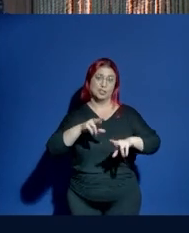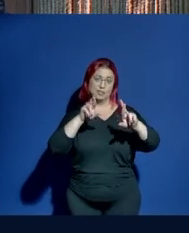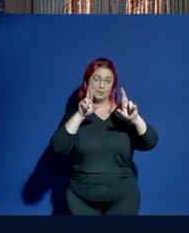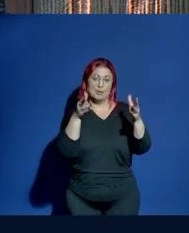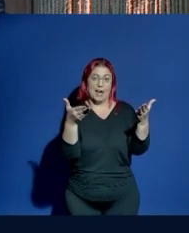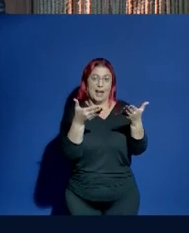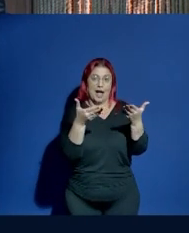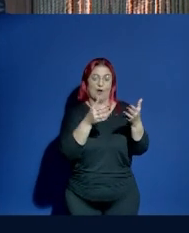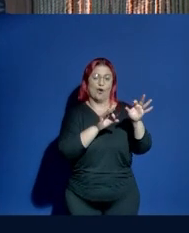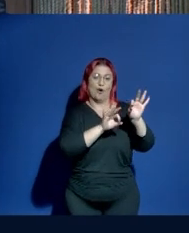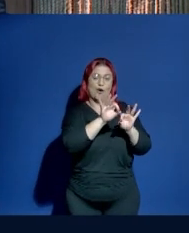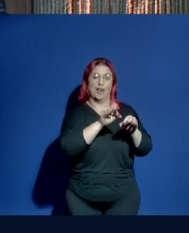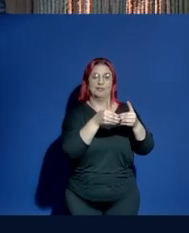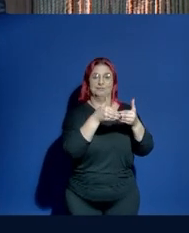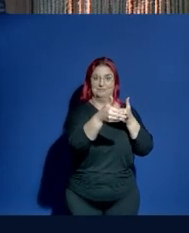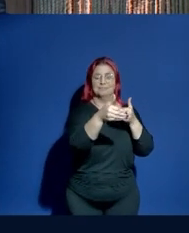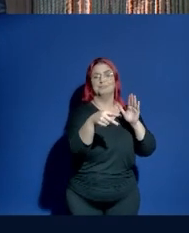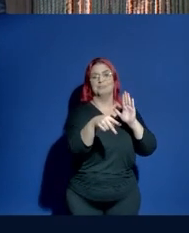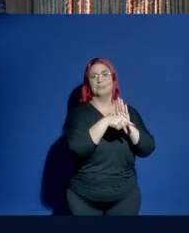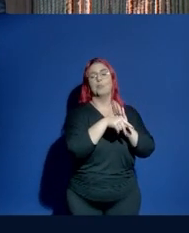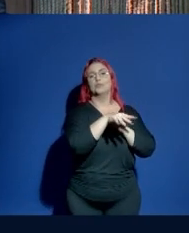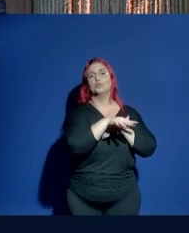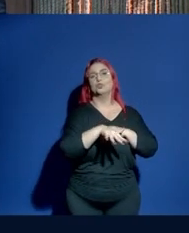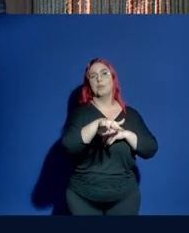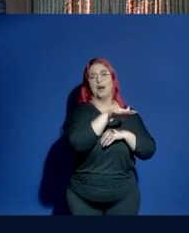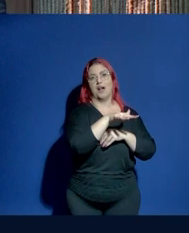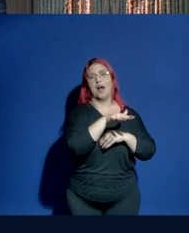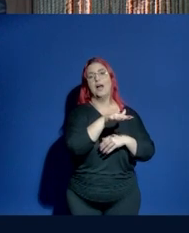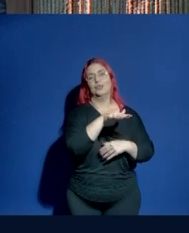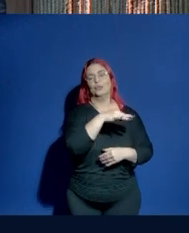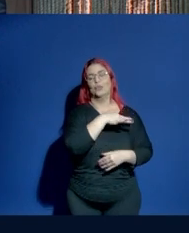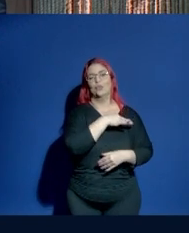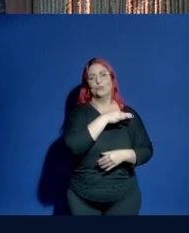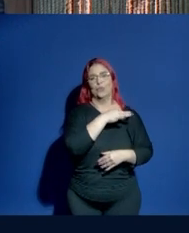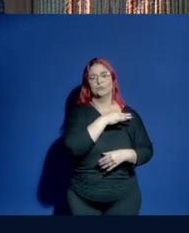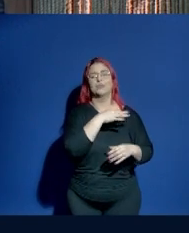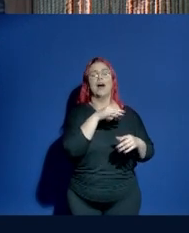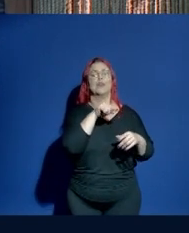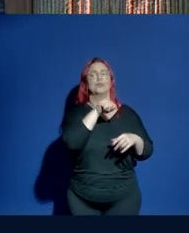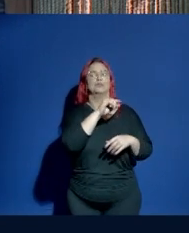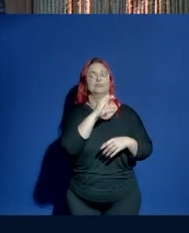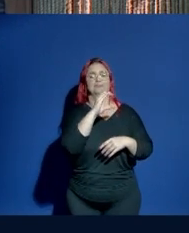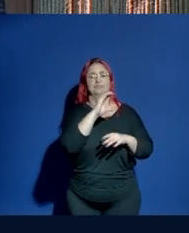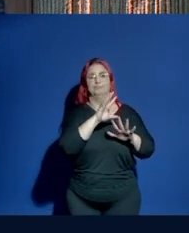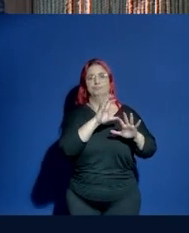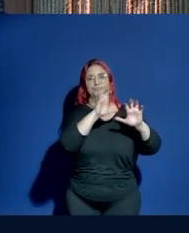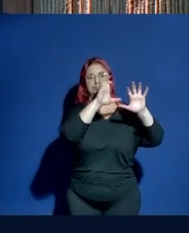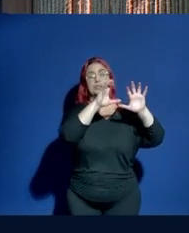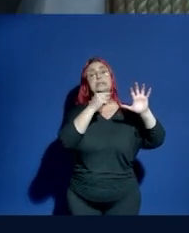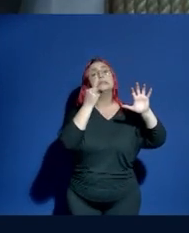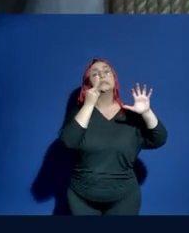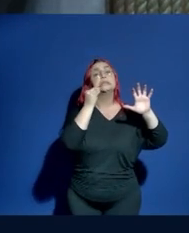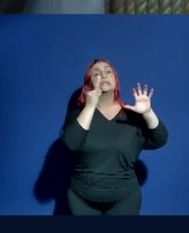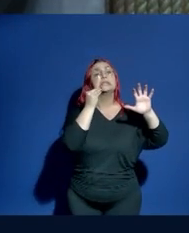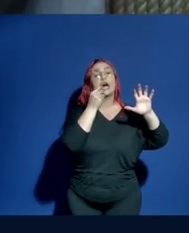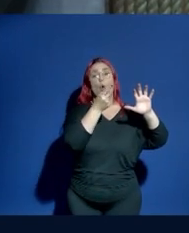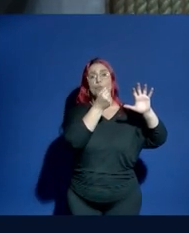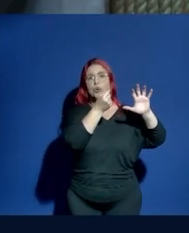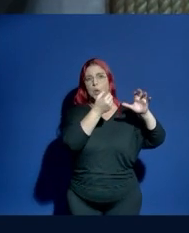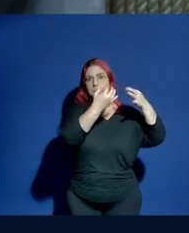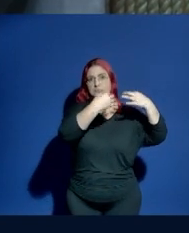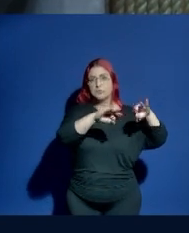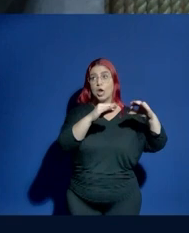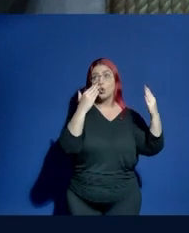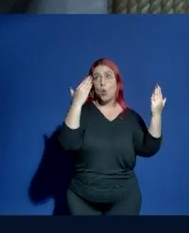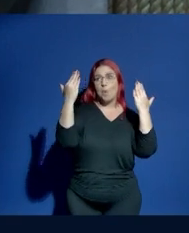do regulamentação do mercado voluntário de carbono ajude a precificar de forma mais eficiente e mais próximo